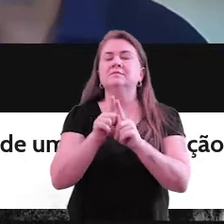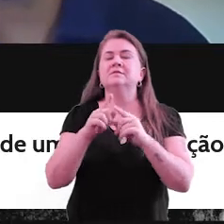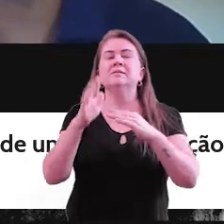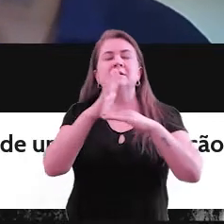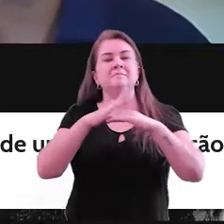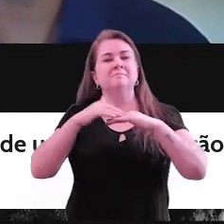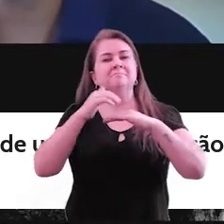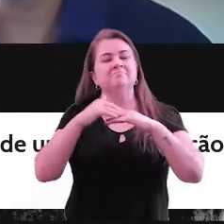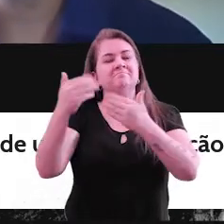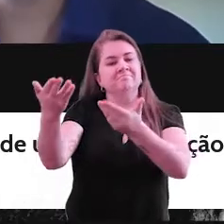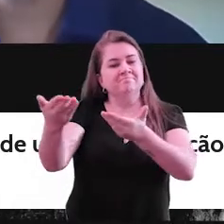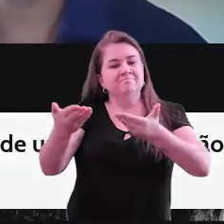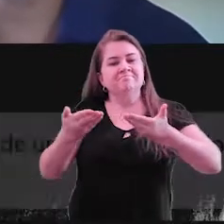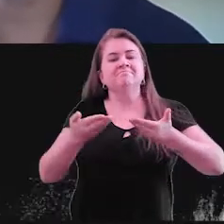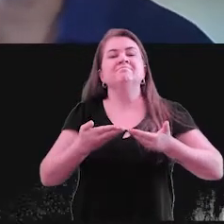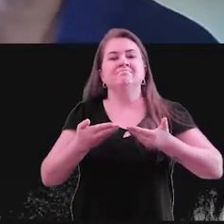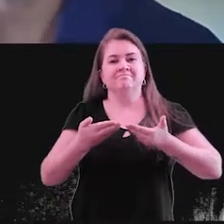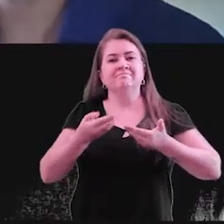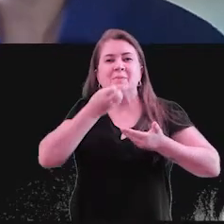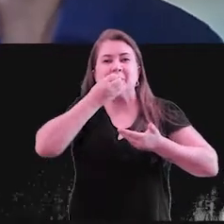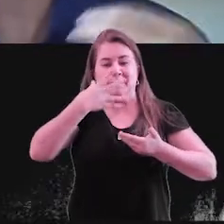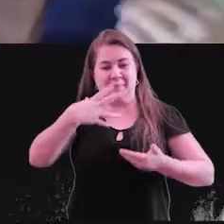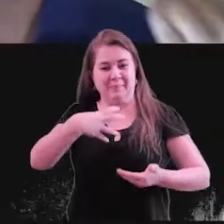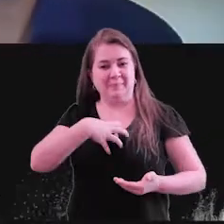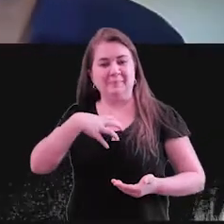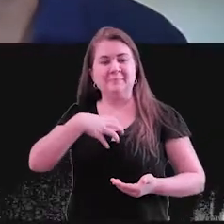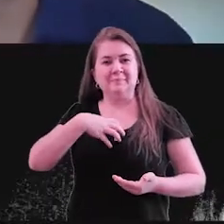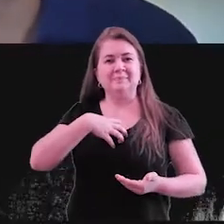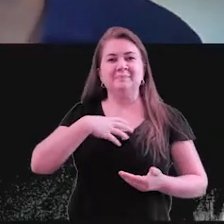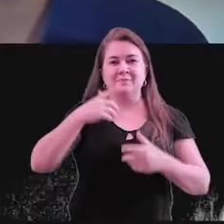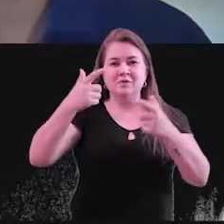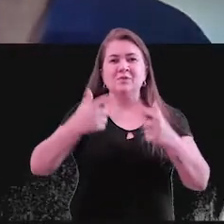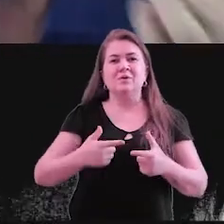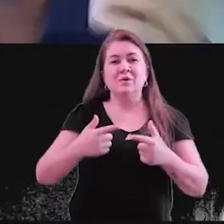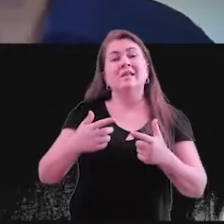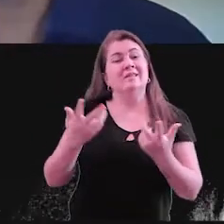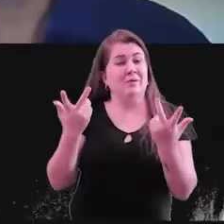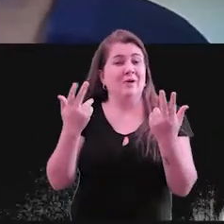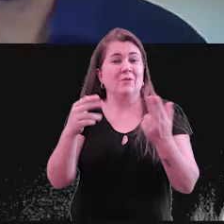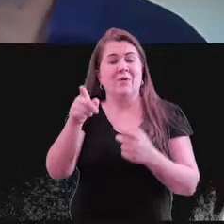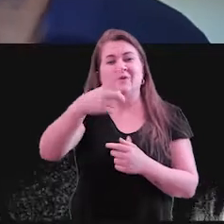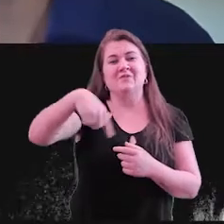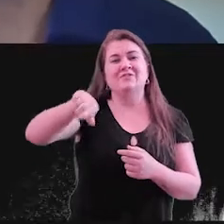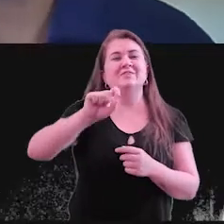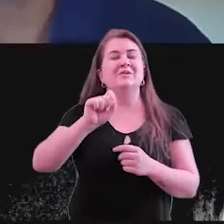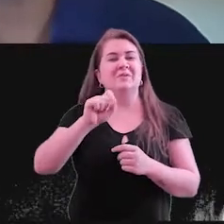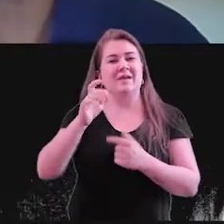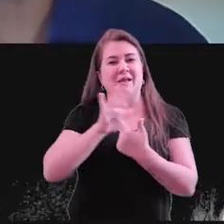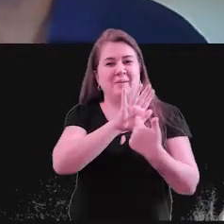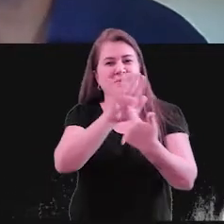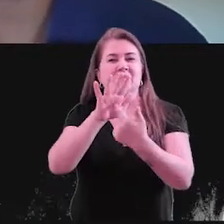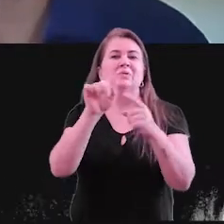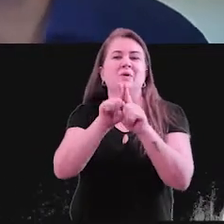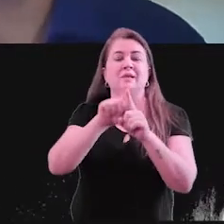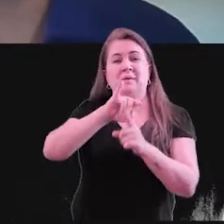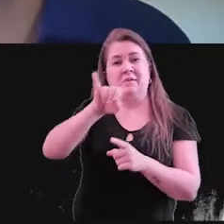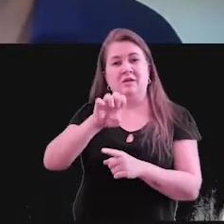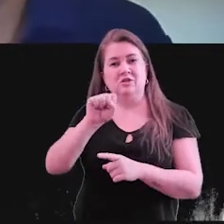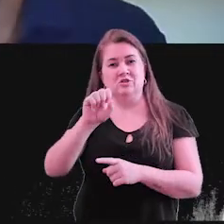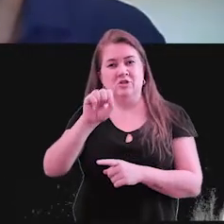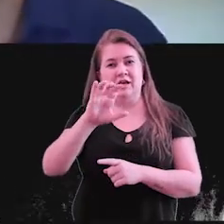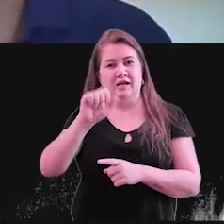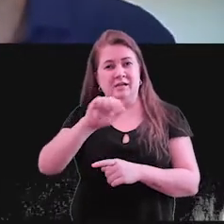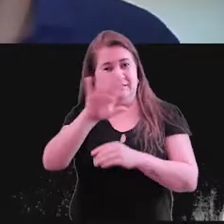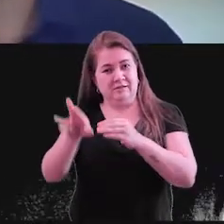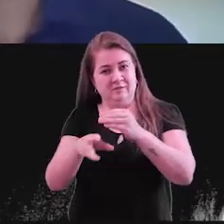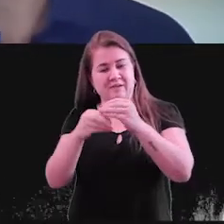que Jéssica trará em seguida. São subsídios que vão, com certeza, contribuir para o nosso